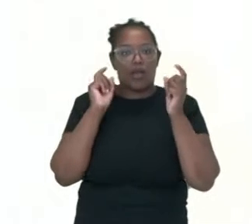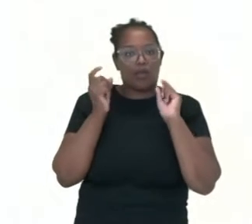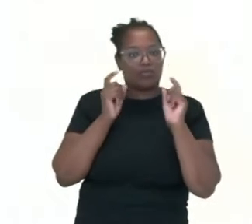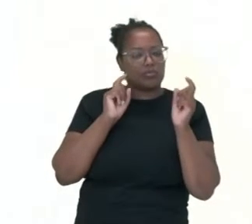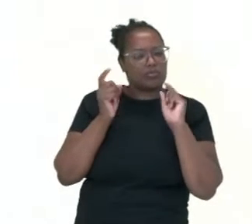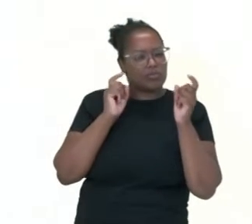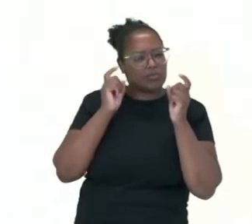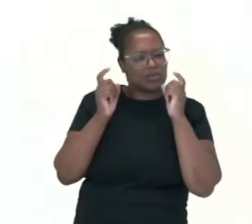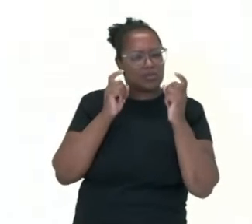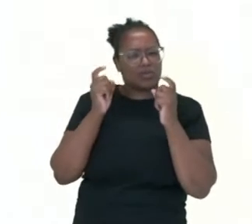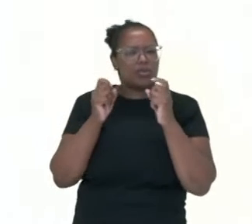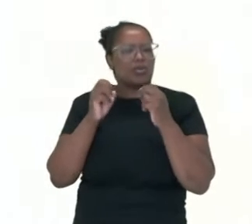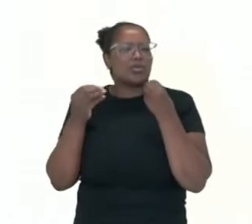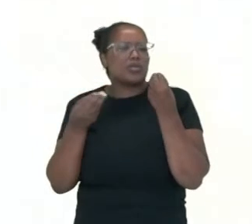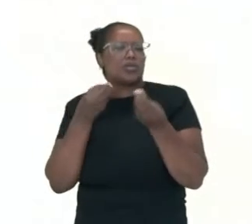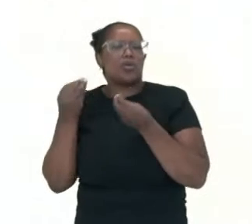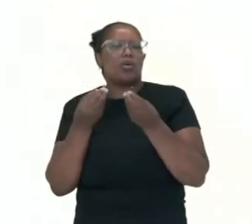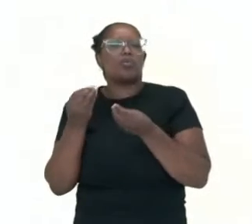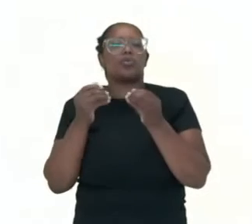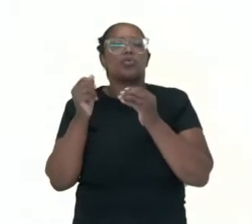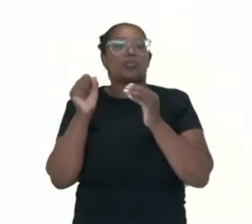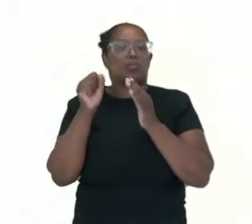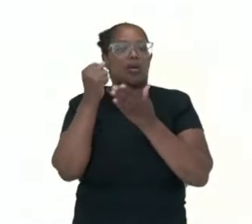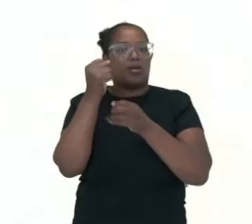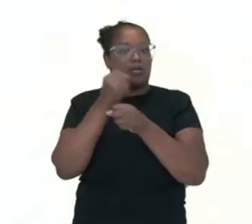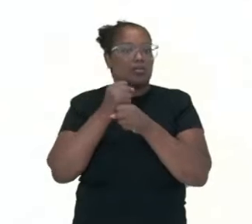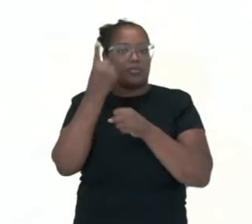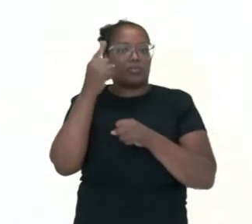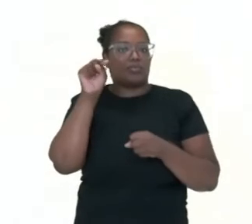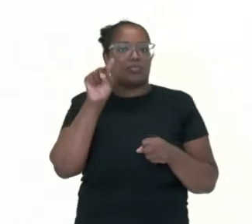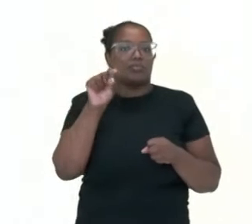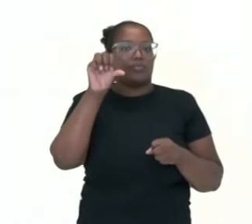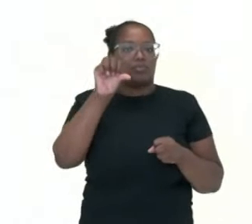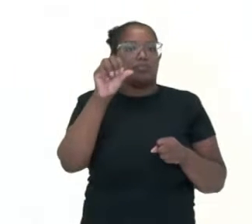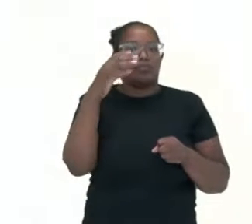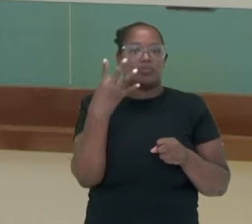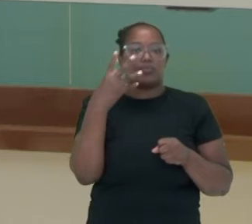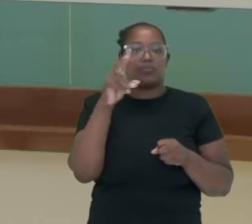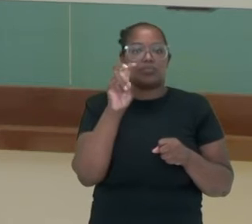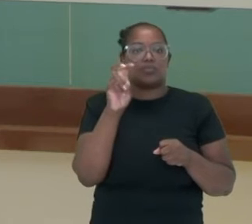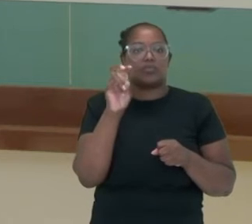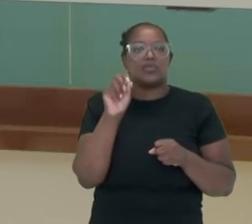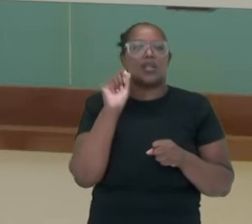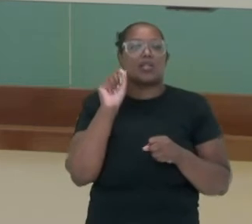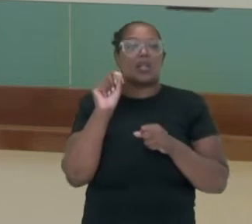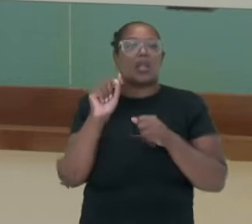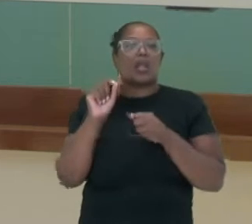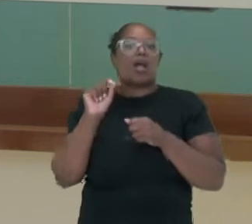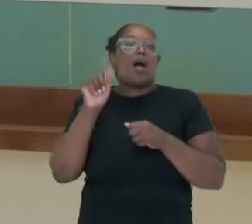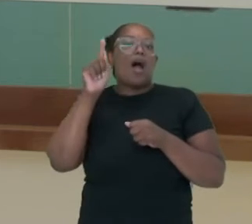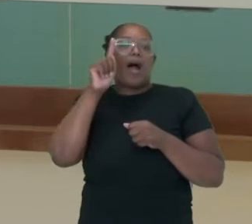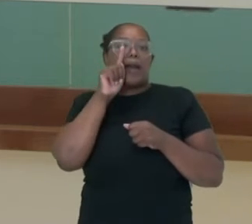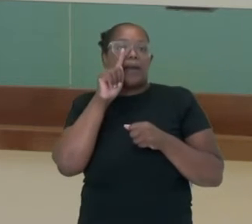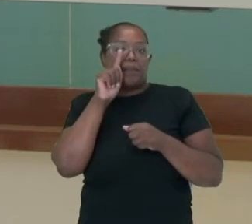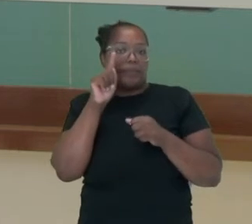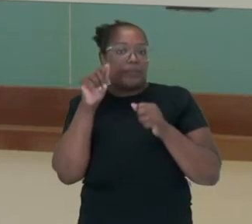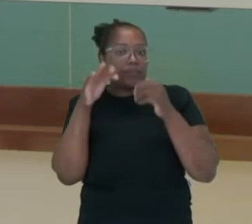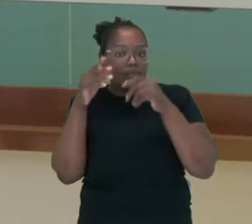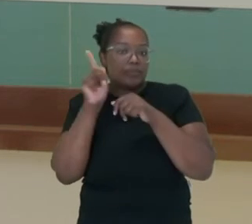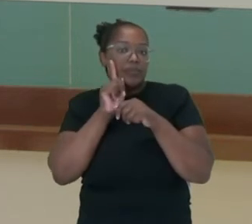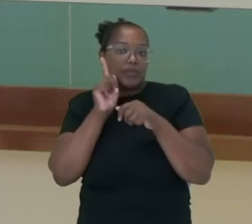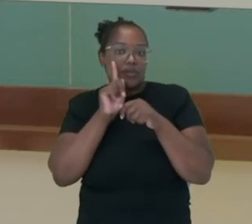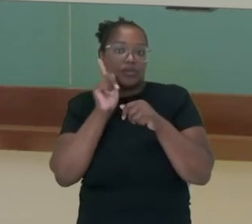a Conferência de Potsdam em 1945. Nela, o principal argumento era que a Alemanha, fundamentada, uma das